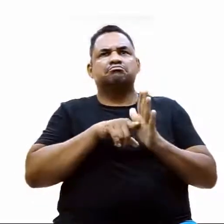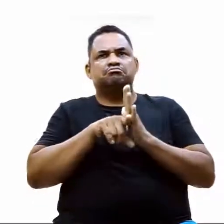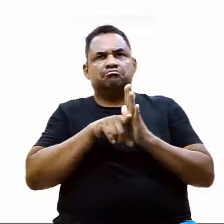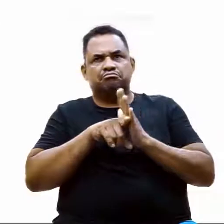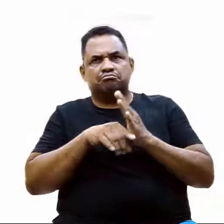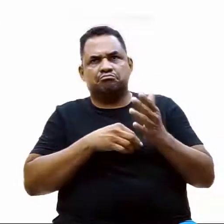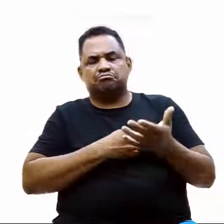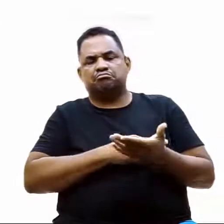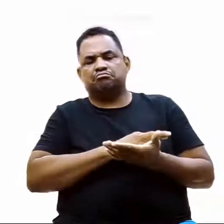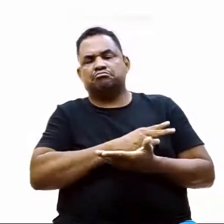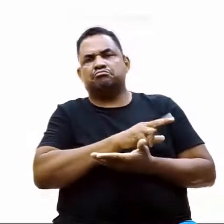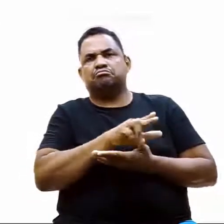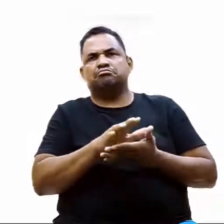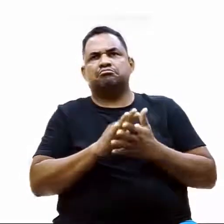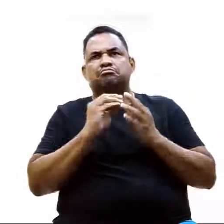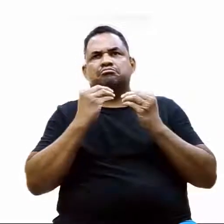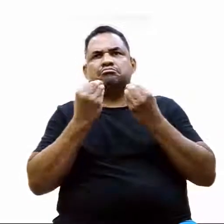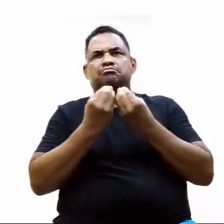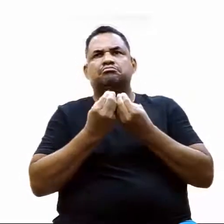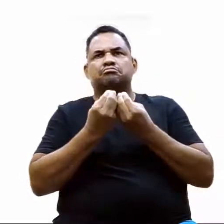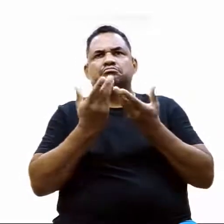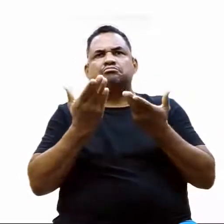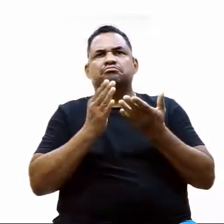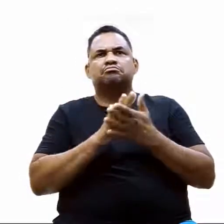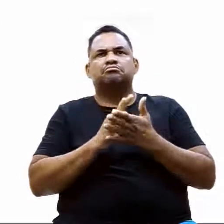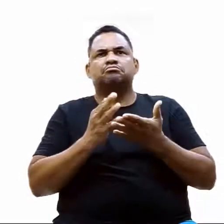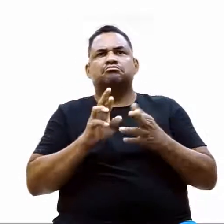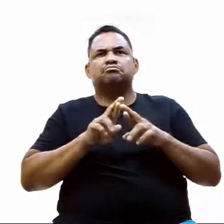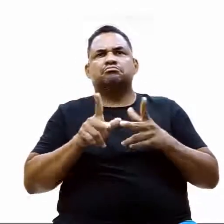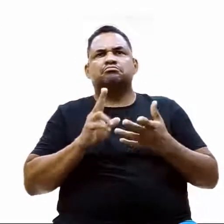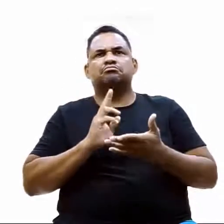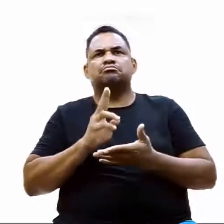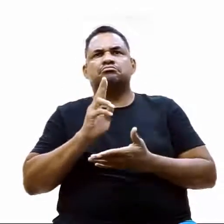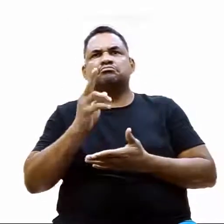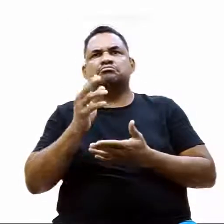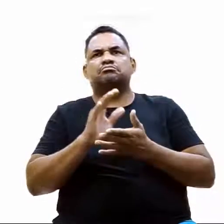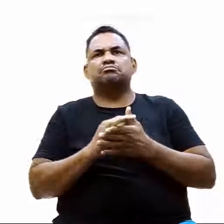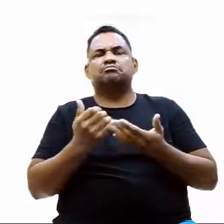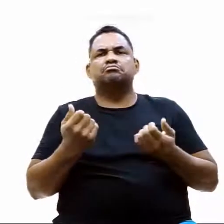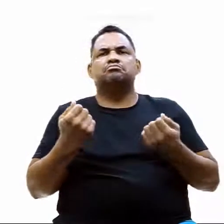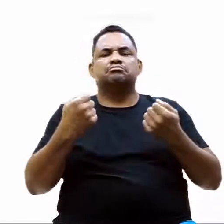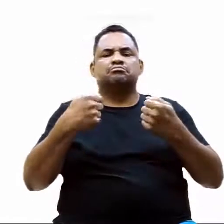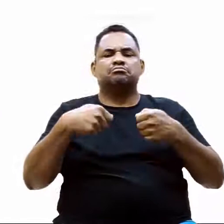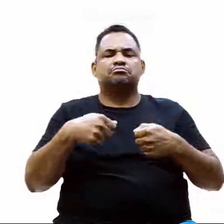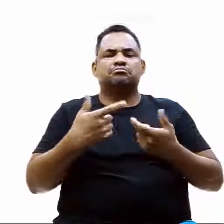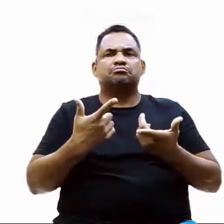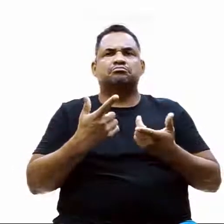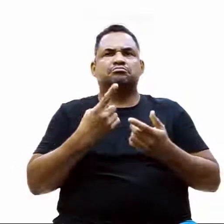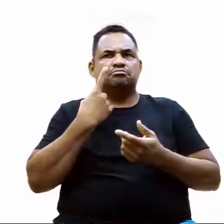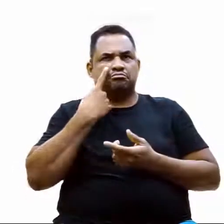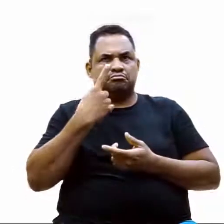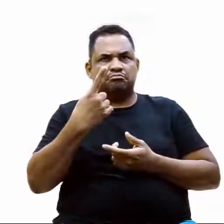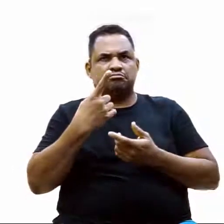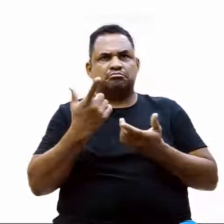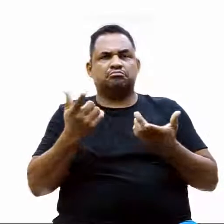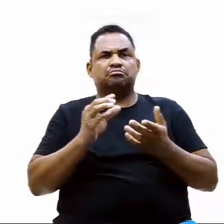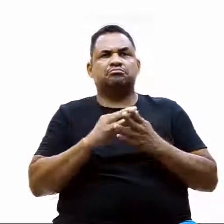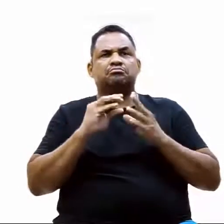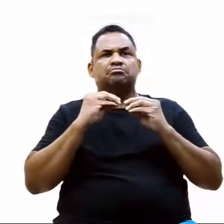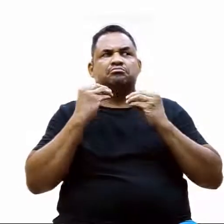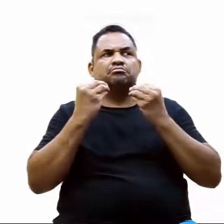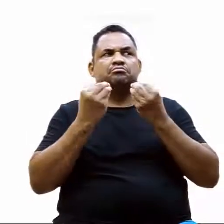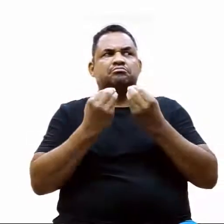inúmeras substâncias adquiridas por diferentes processos, foi possível verificar que uma